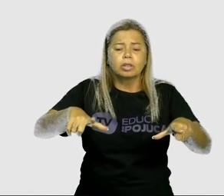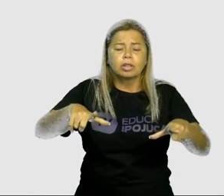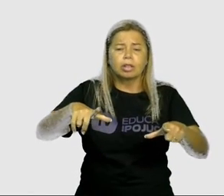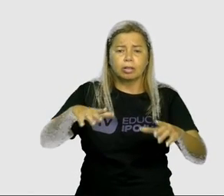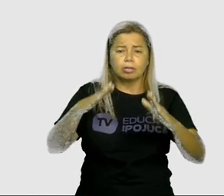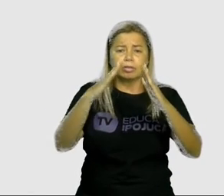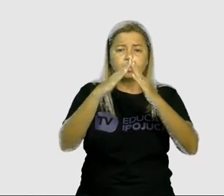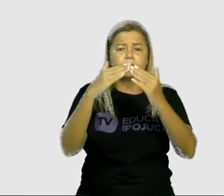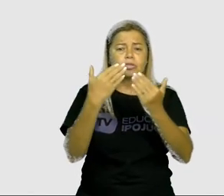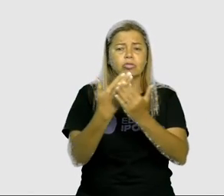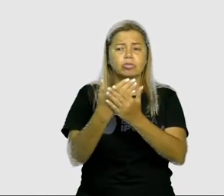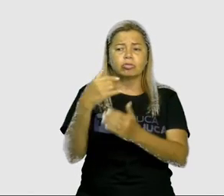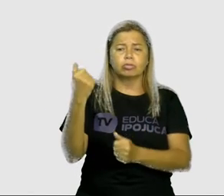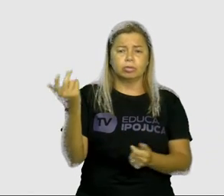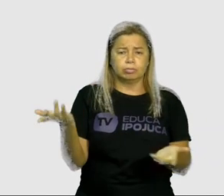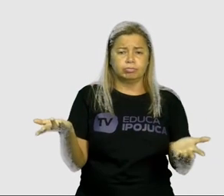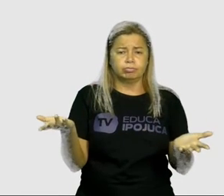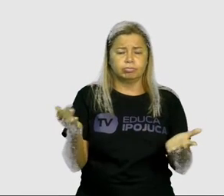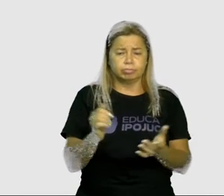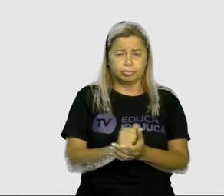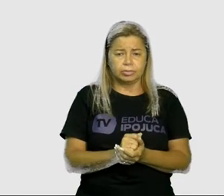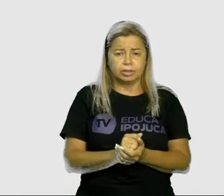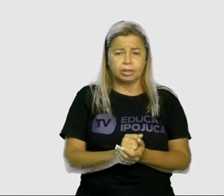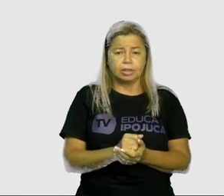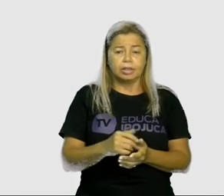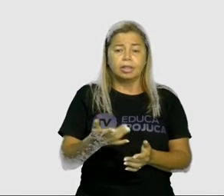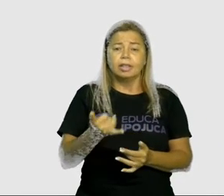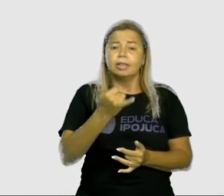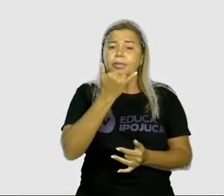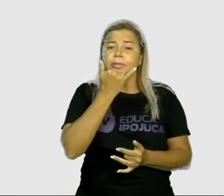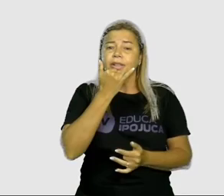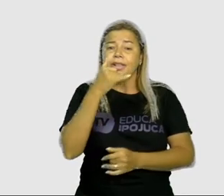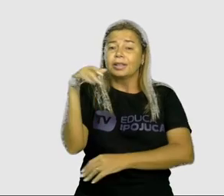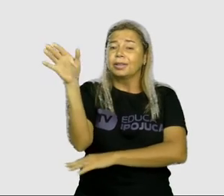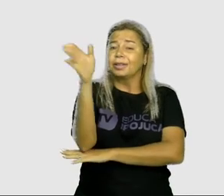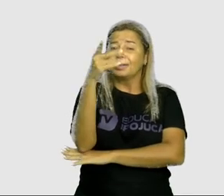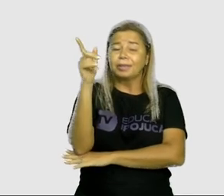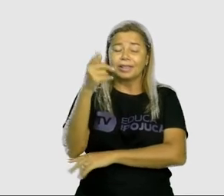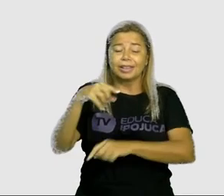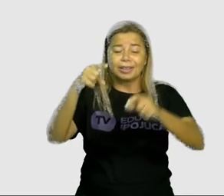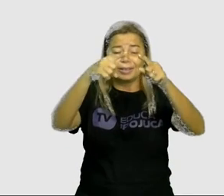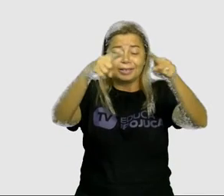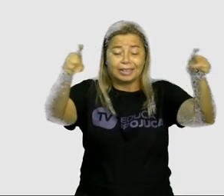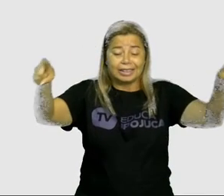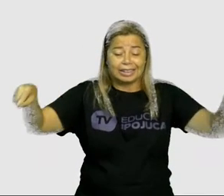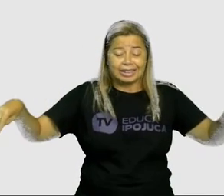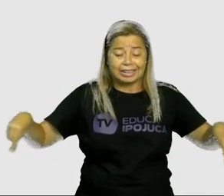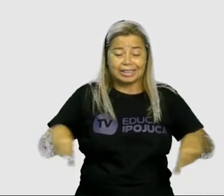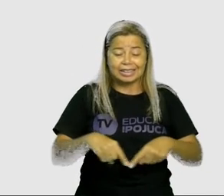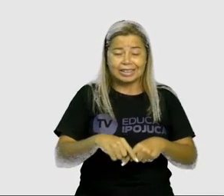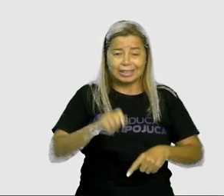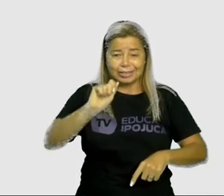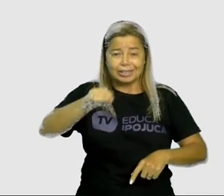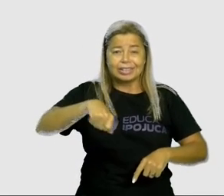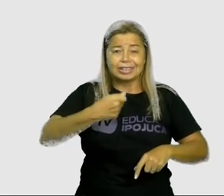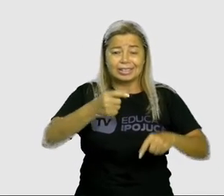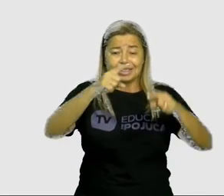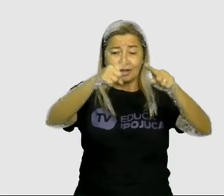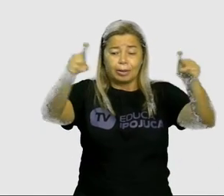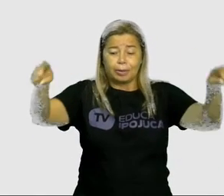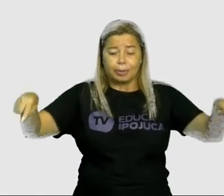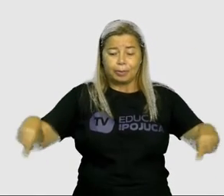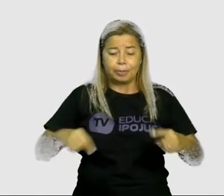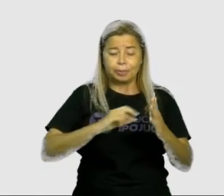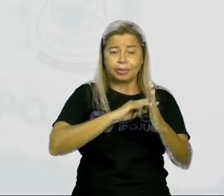está à direita, supermercado, ela está à esquerda do hospital ou